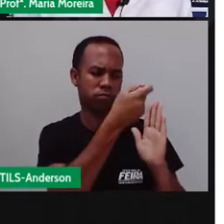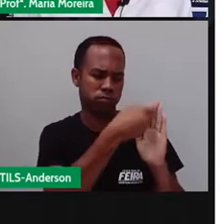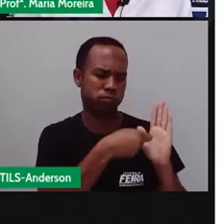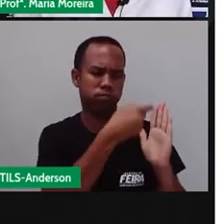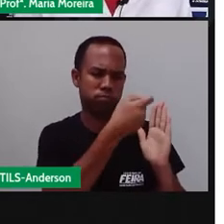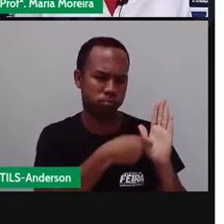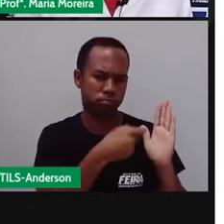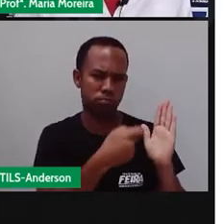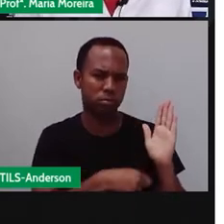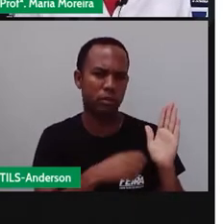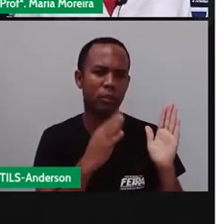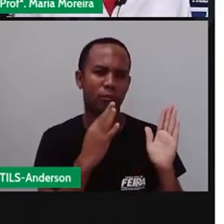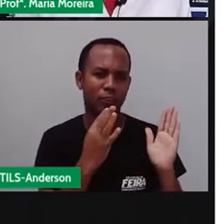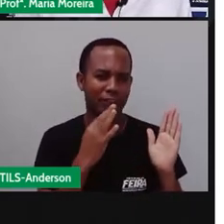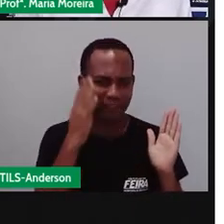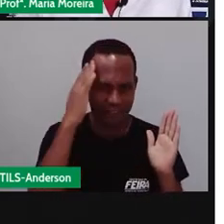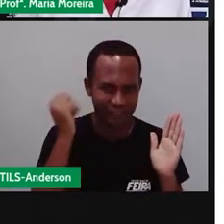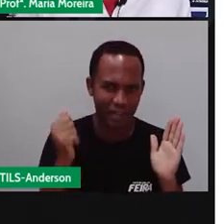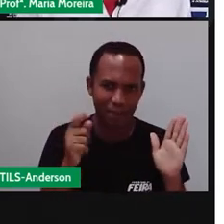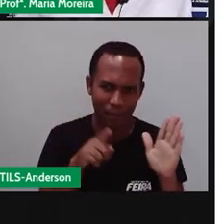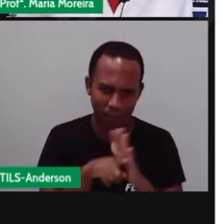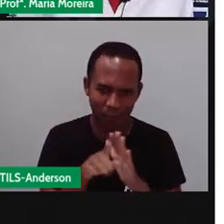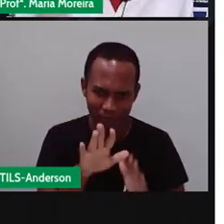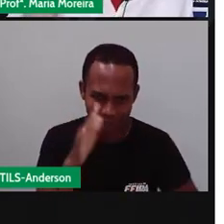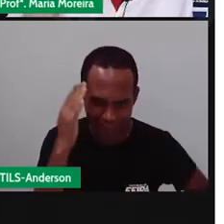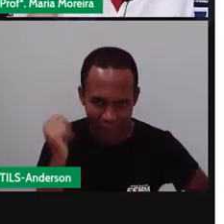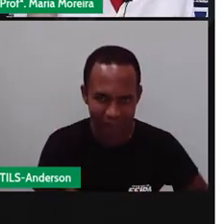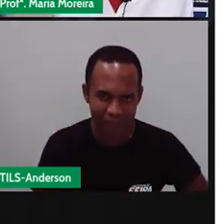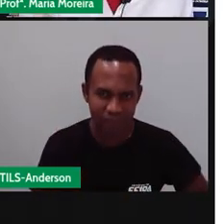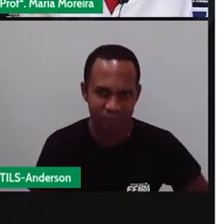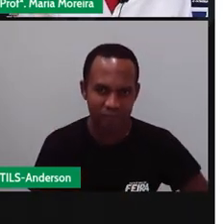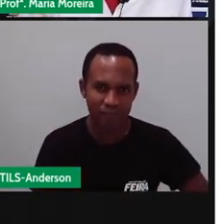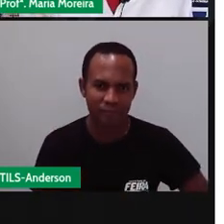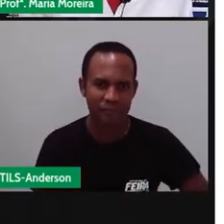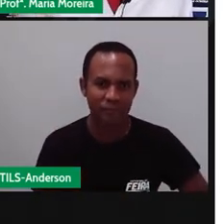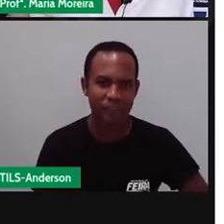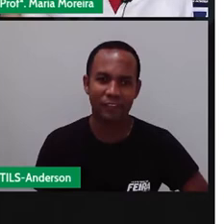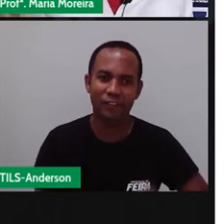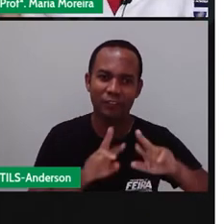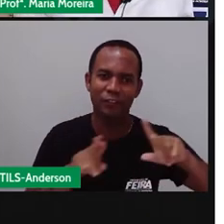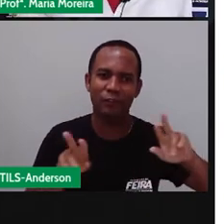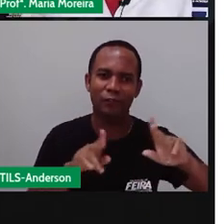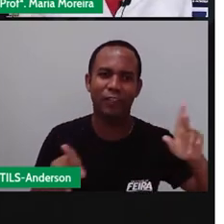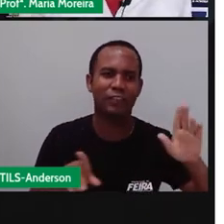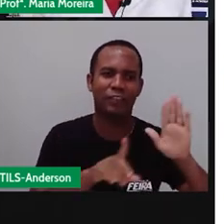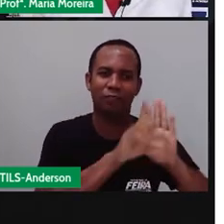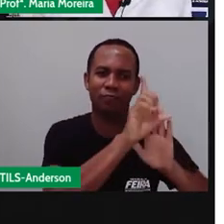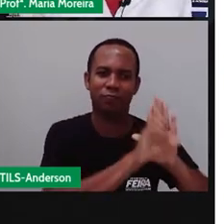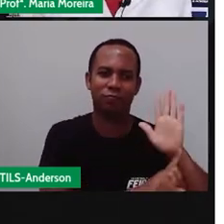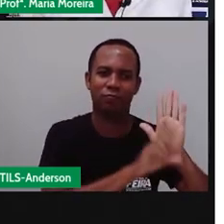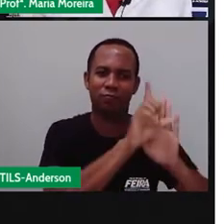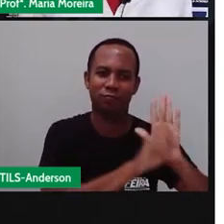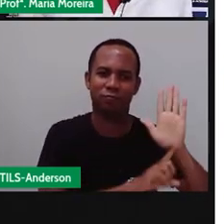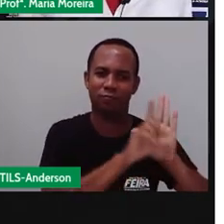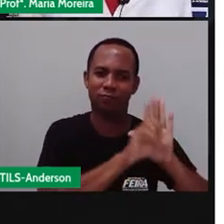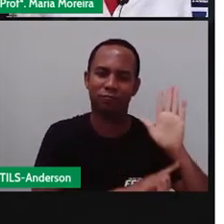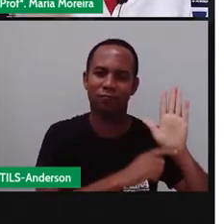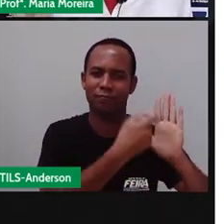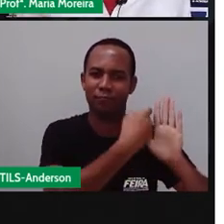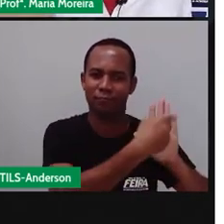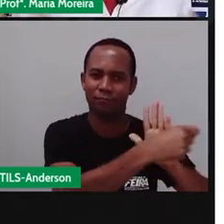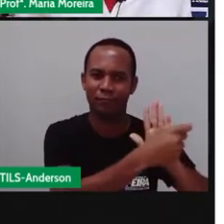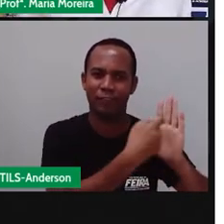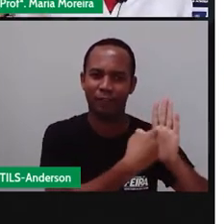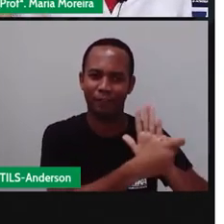já dá um spoiler, né, que a gente já sabe aí pela pergunta que lista não existe só um tipo, existe mais de um tipo de lista, né? Então,